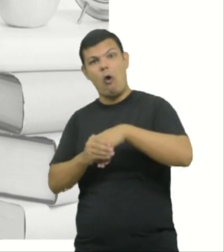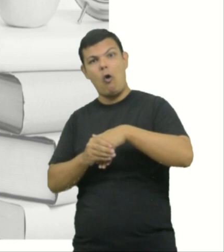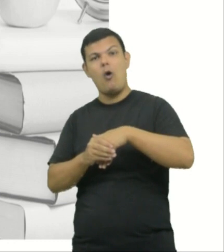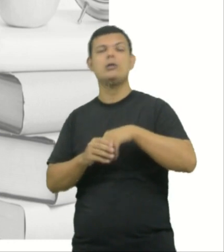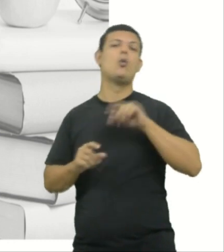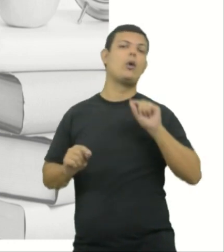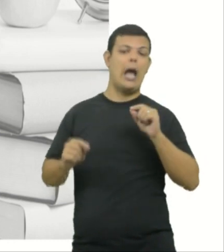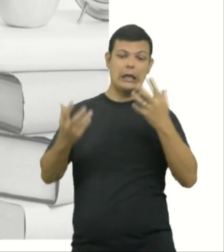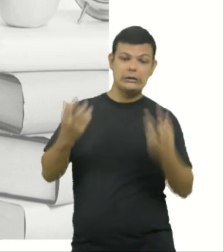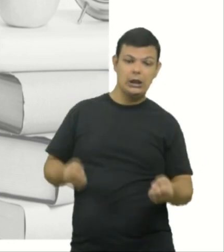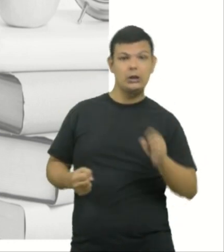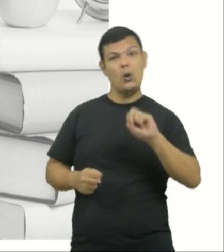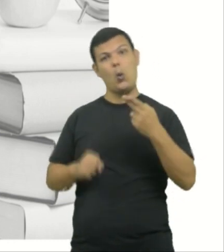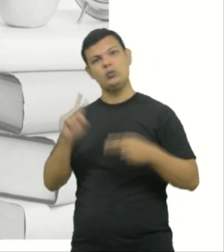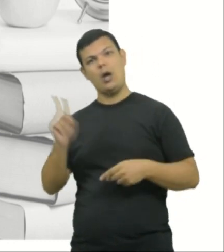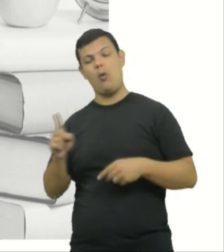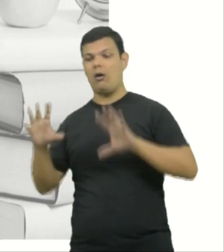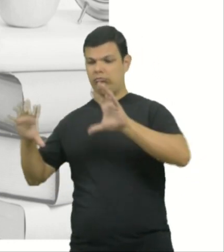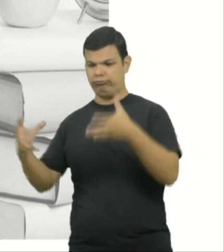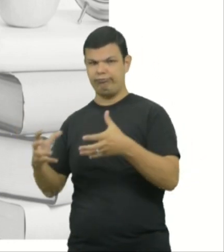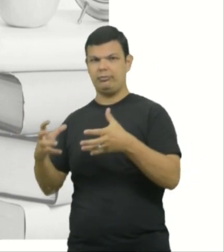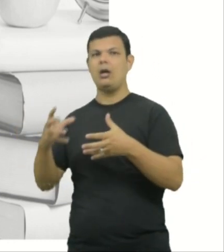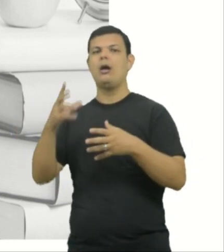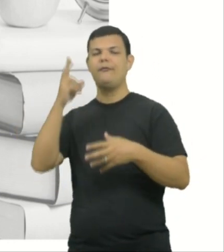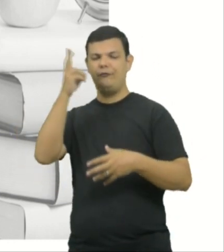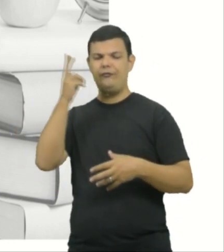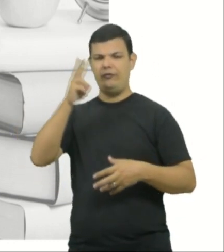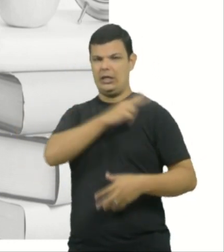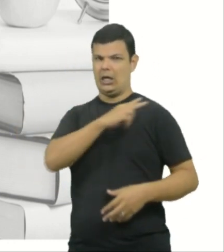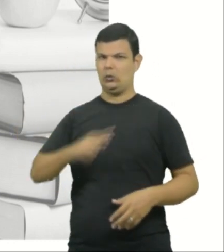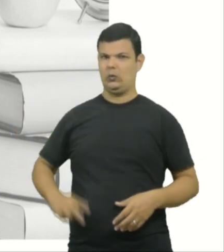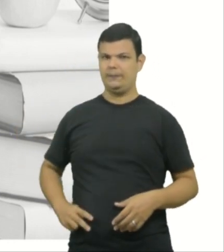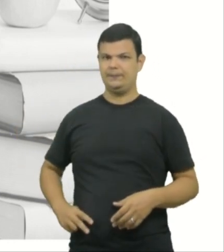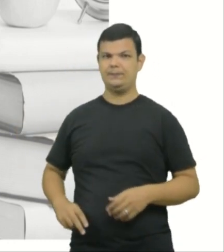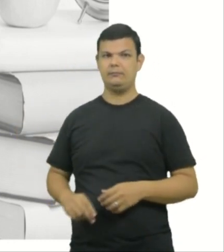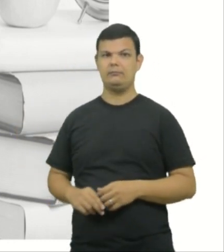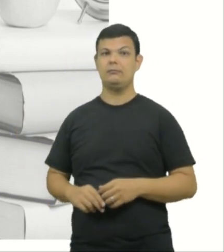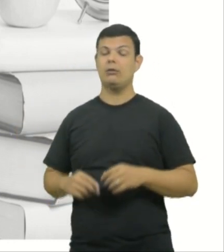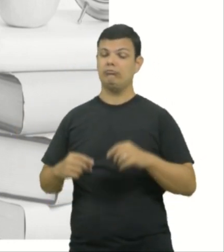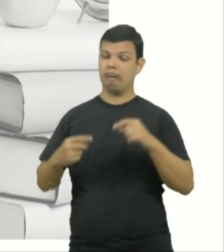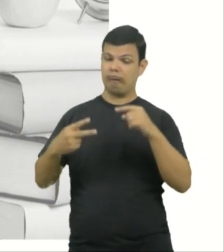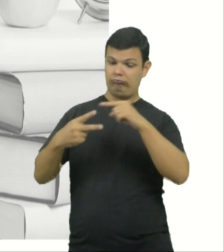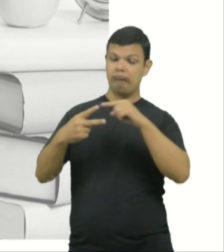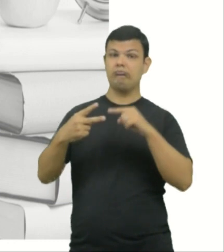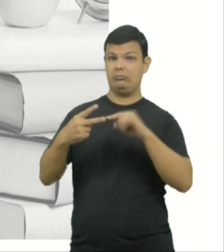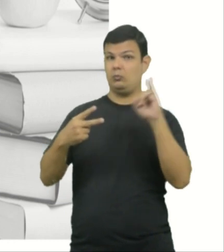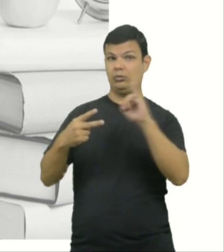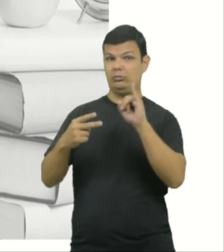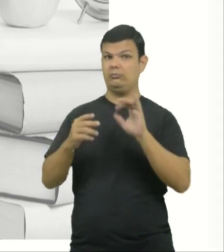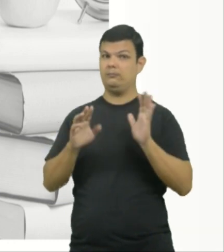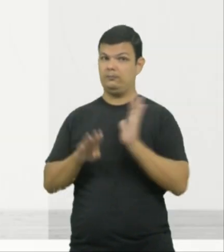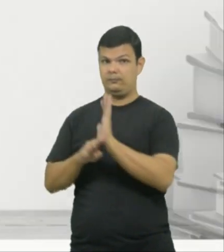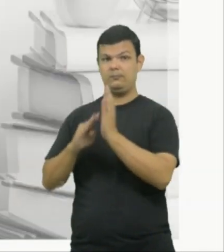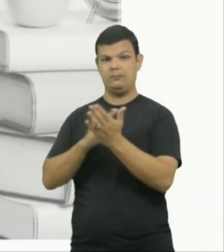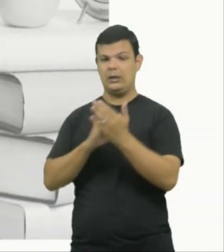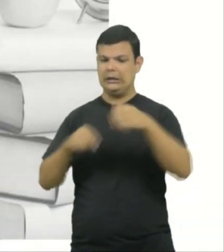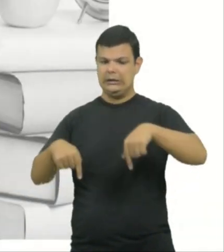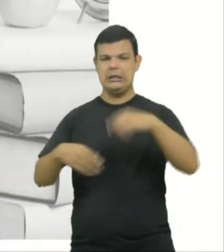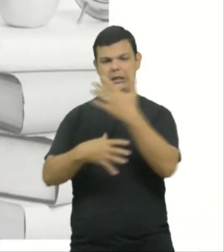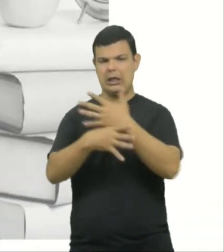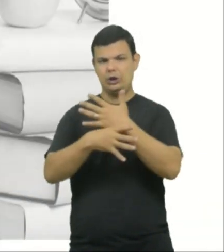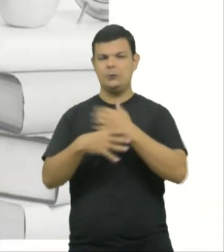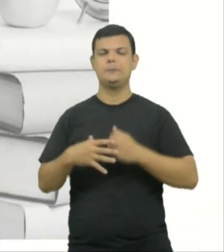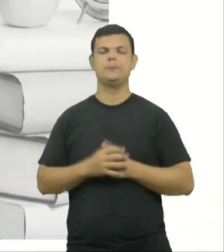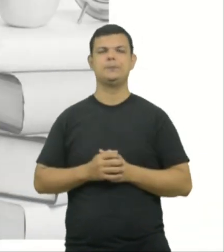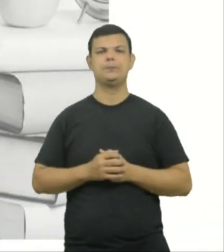valer ou não, pela Câmara dos Vereadores, ok? Então, são dois poderes muito importantes na nossa cidade. Beleza, vamos